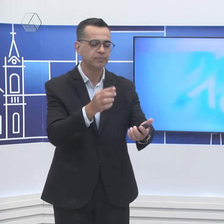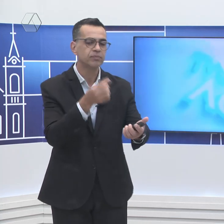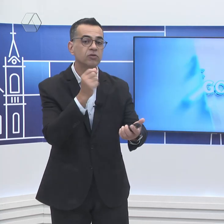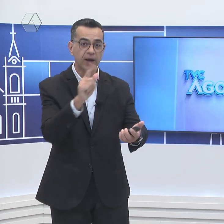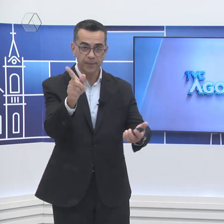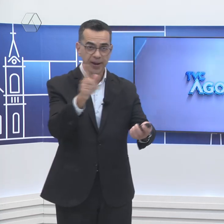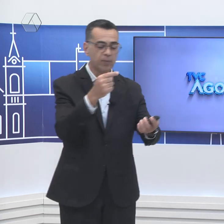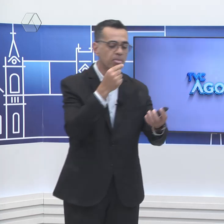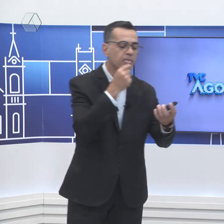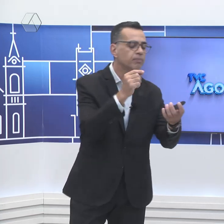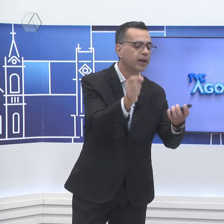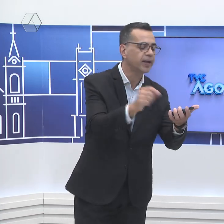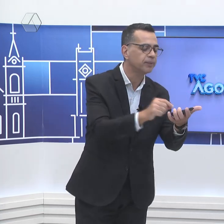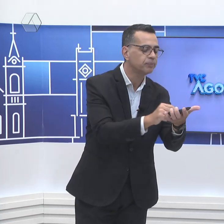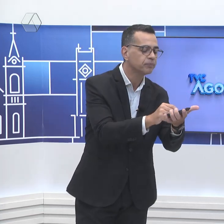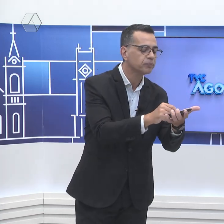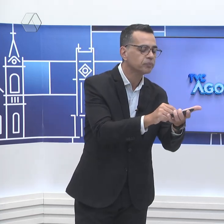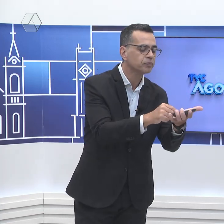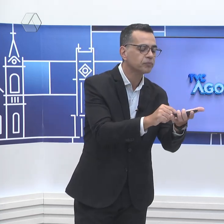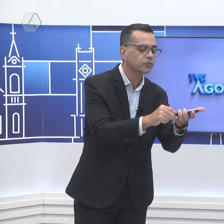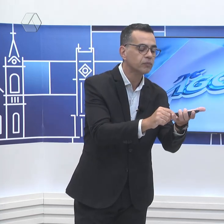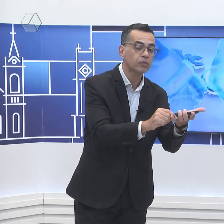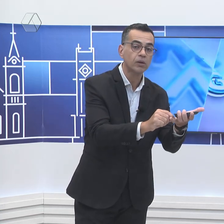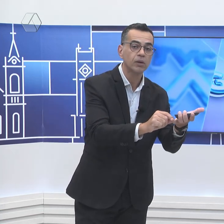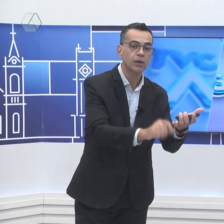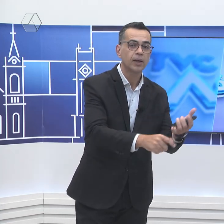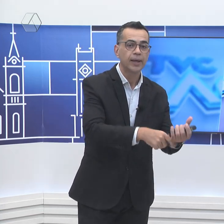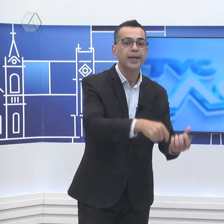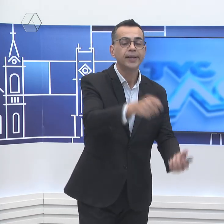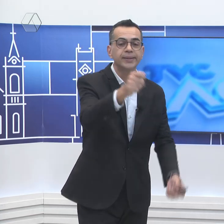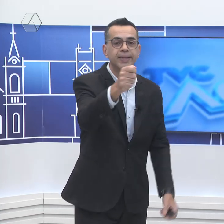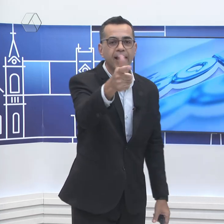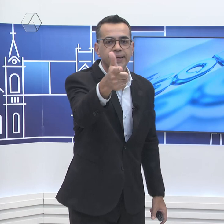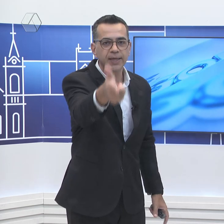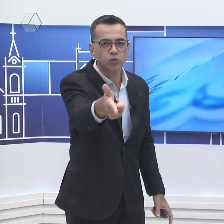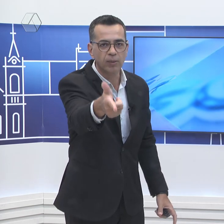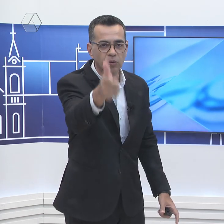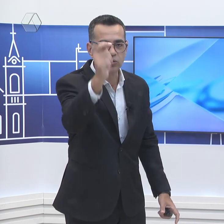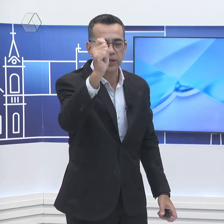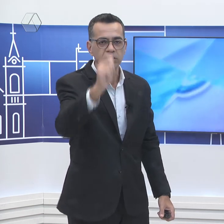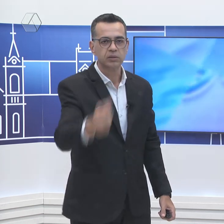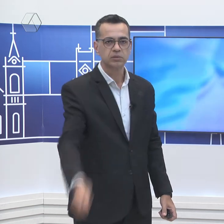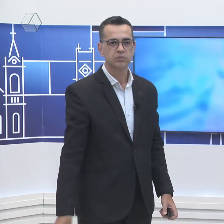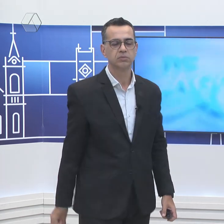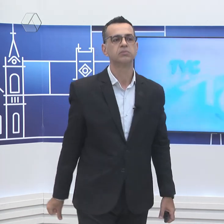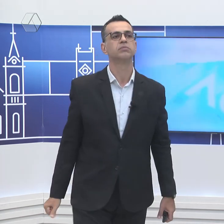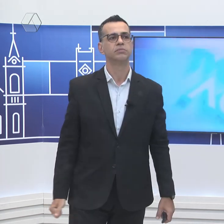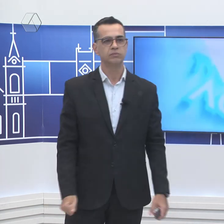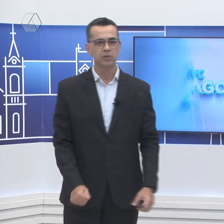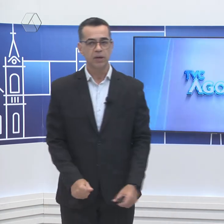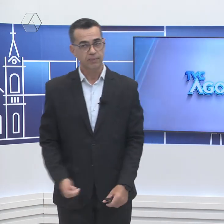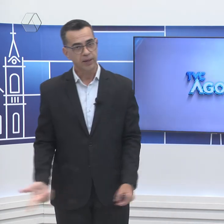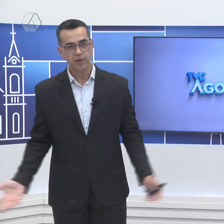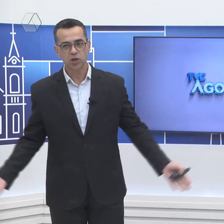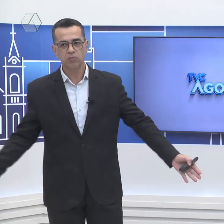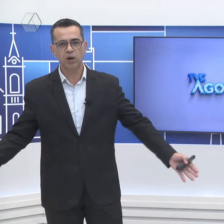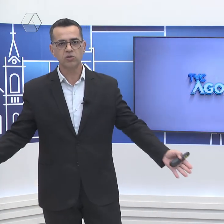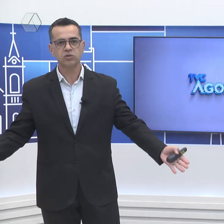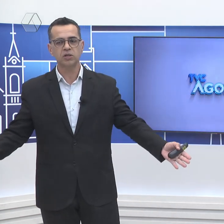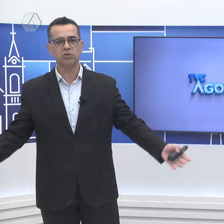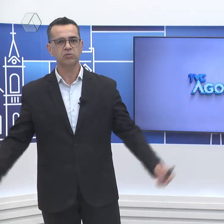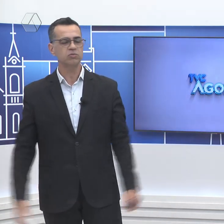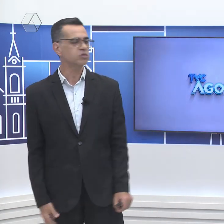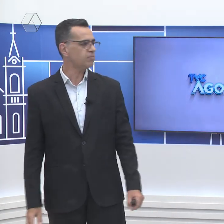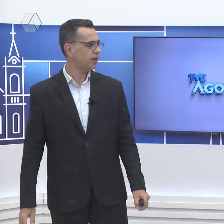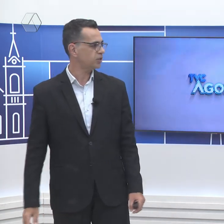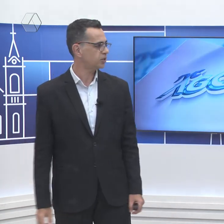Peraí. Não vai limpar, não? Peraí. 100, 200. Tá aqui a tua multa. 300. Tem que mexer no bolso,